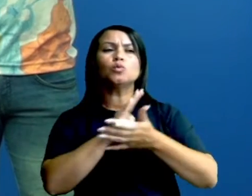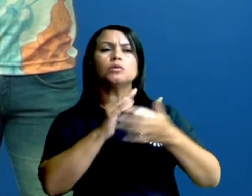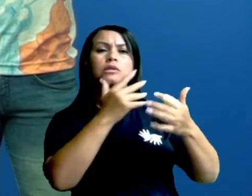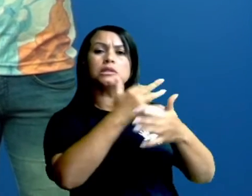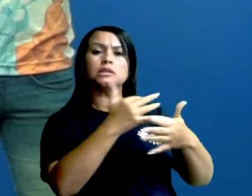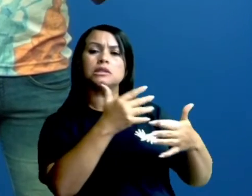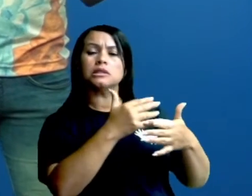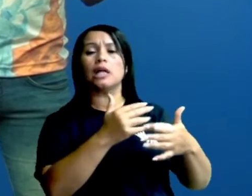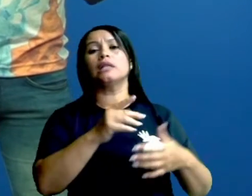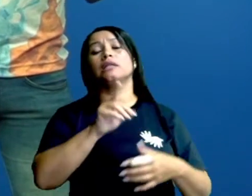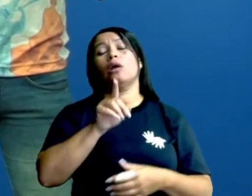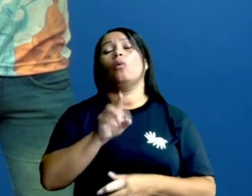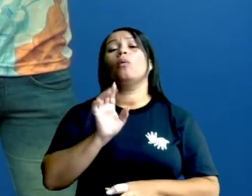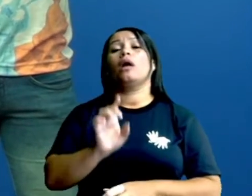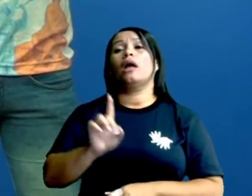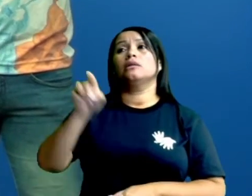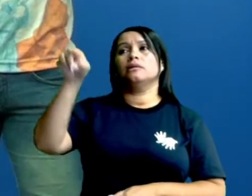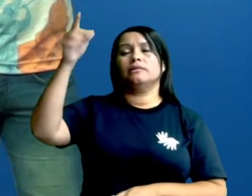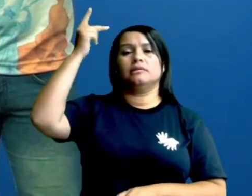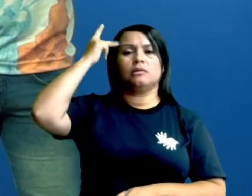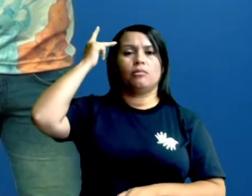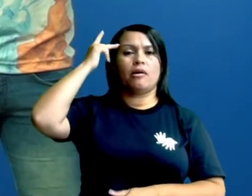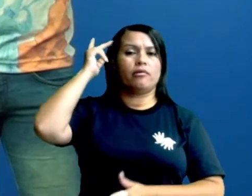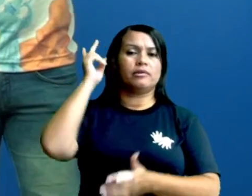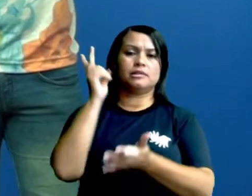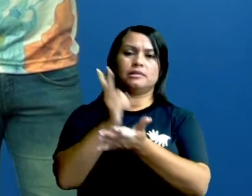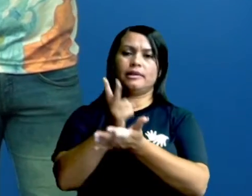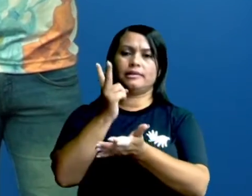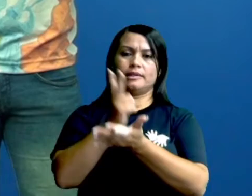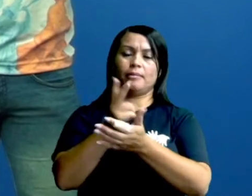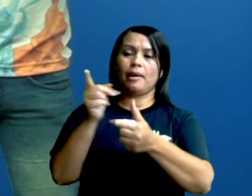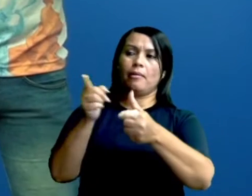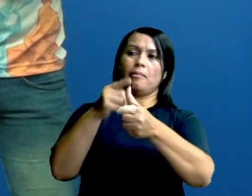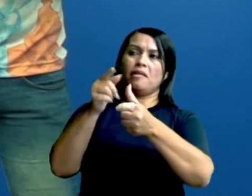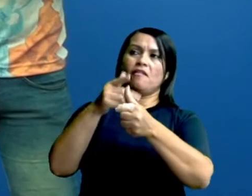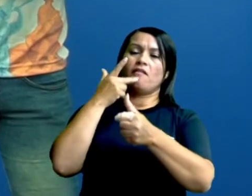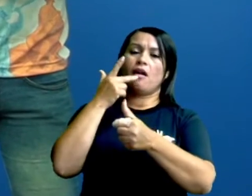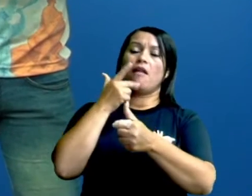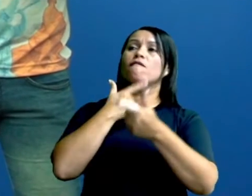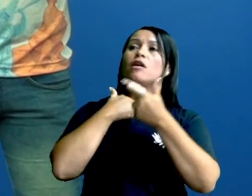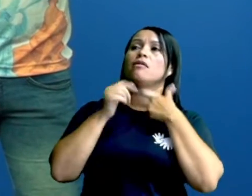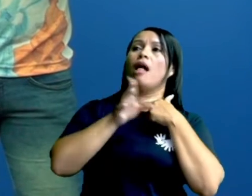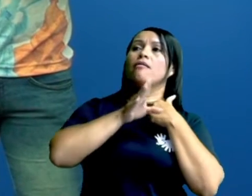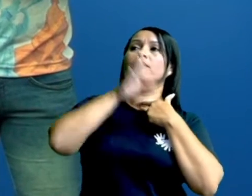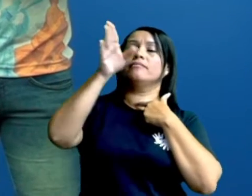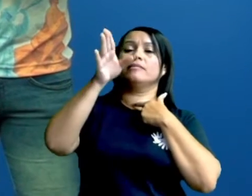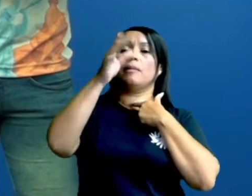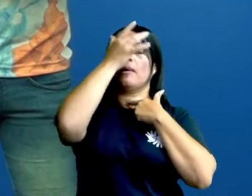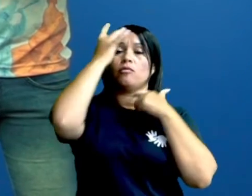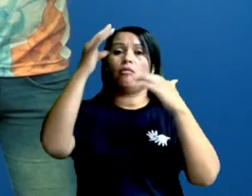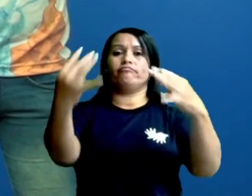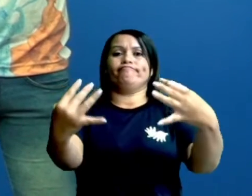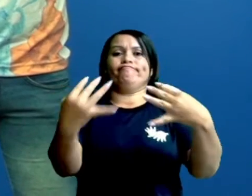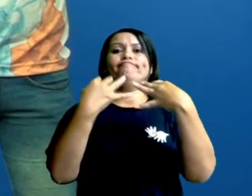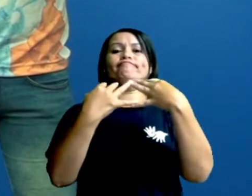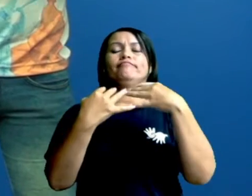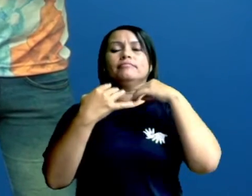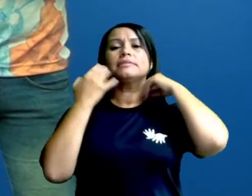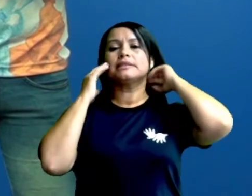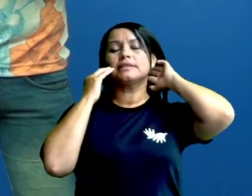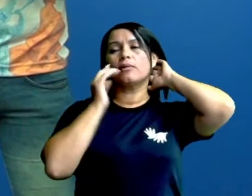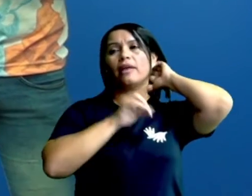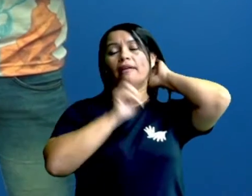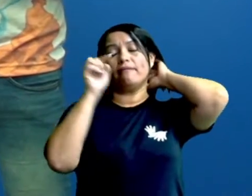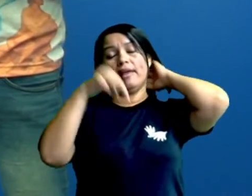apresentar. E São Paulo vai ser sempre a cidade que primeiro, vamos dizer assim, vai chamar a atenção dessas pessoas que vêm